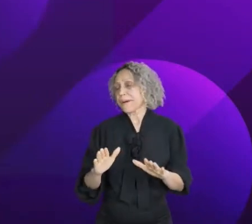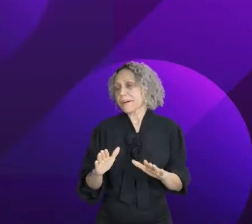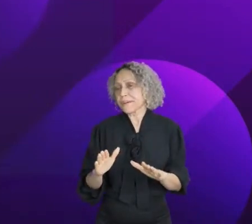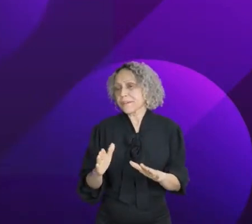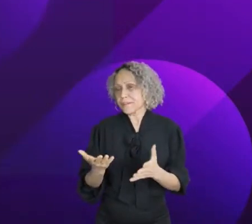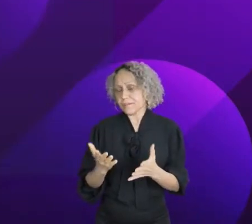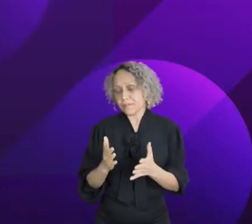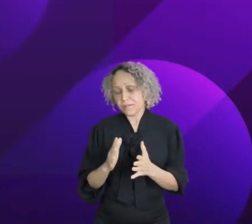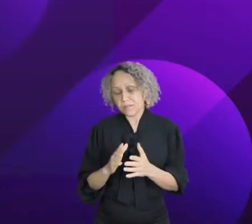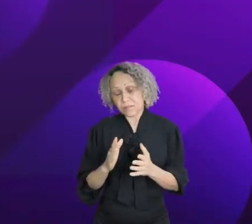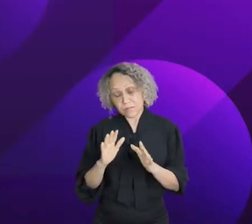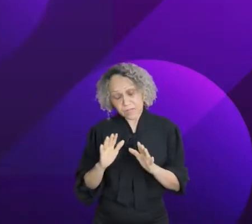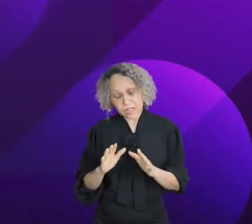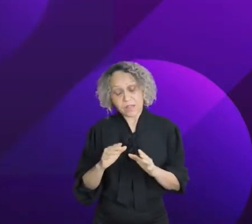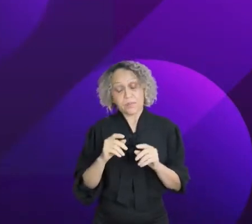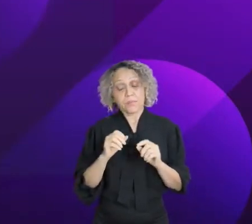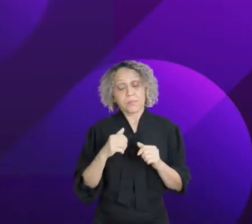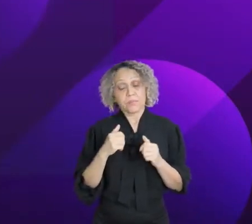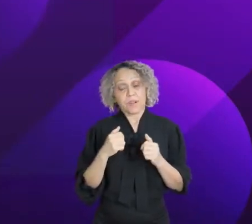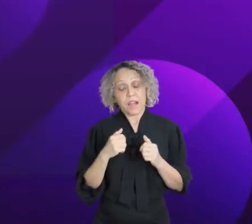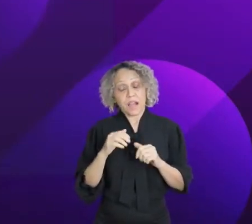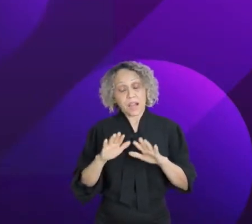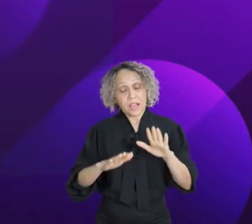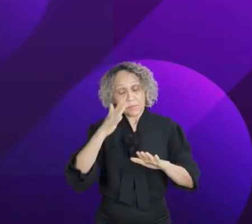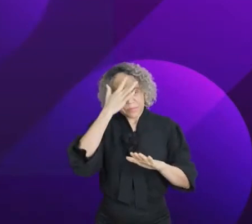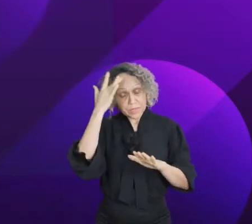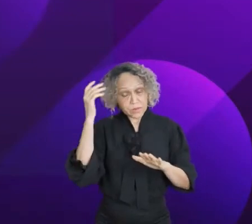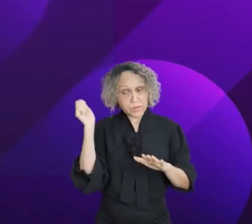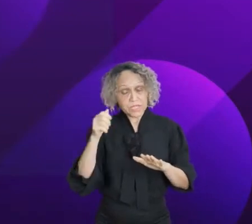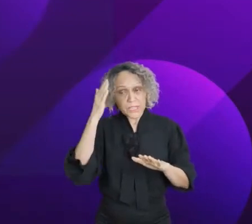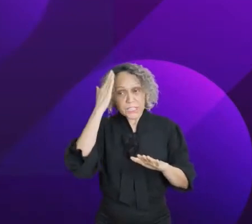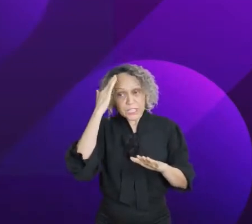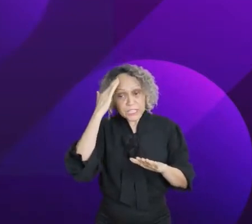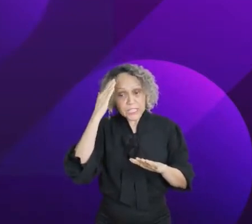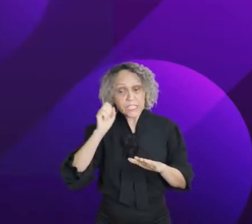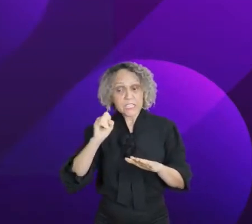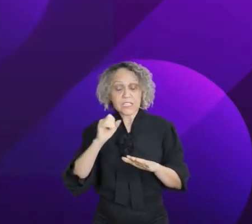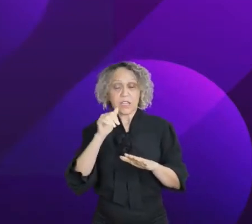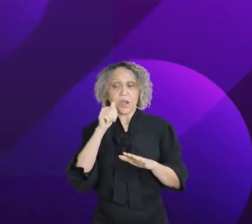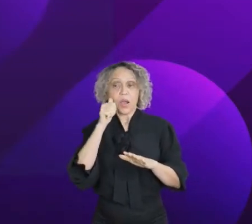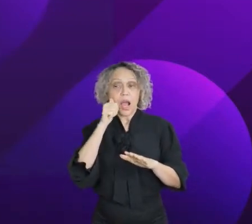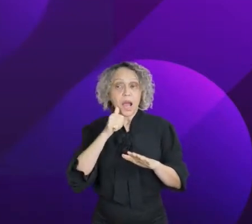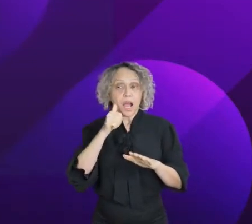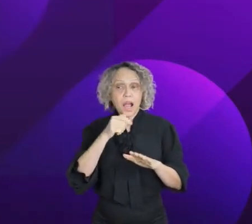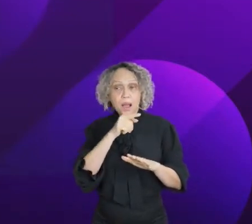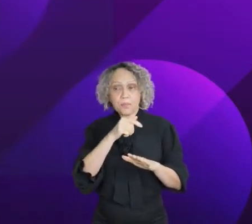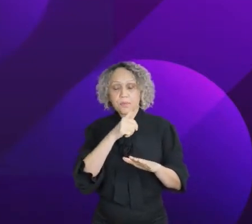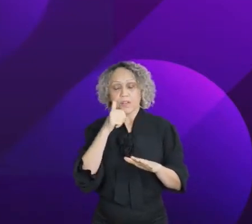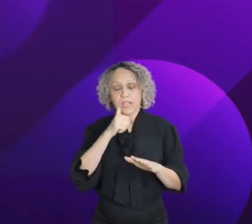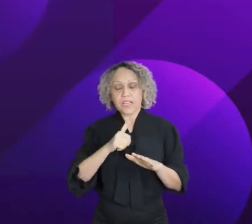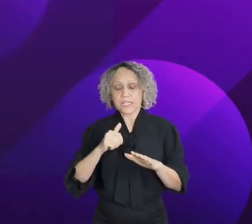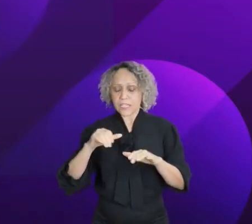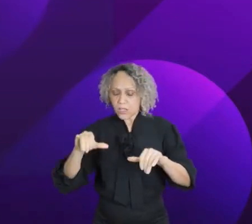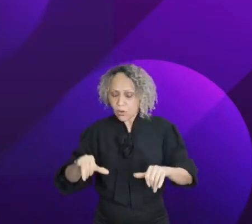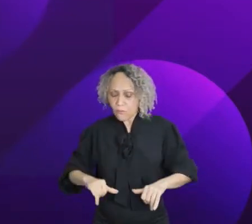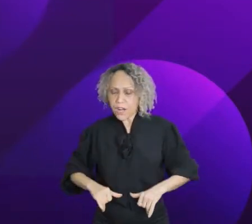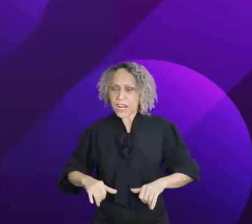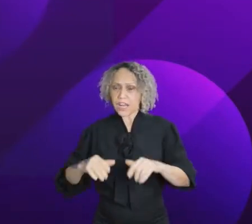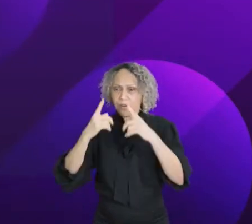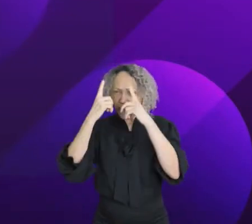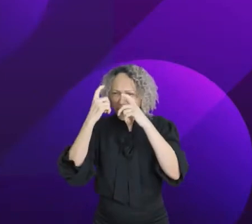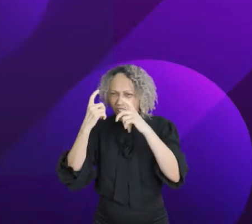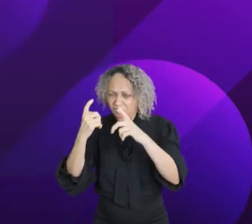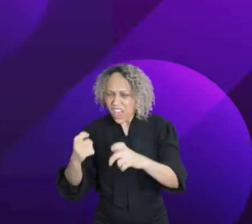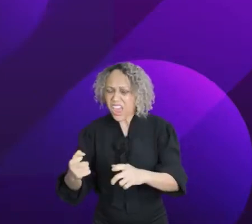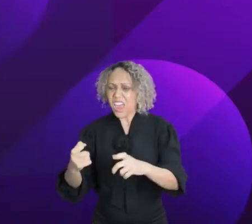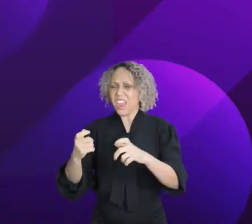ela precisa sair, né? Então, o programa Minha Casa Minha Vida, e aí é importante destacar para as companheiras que estão discutindo política